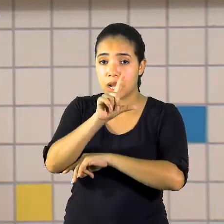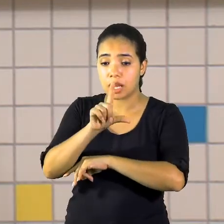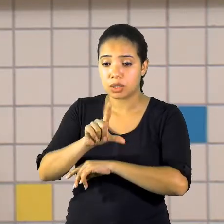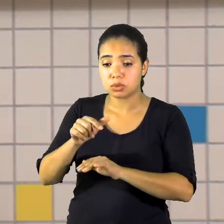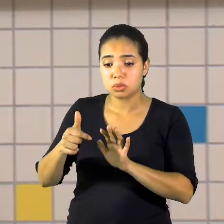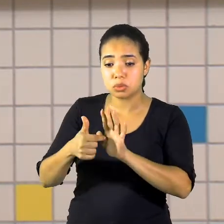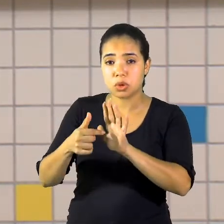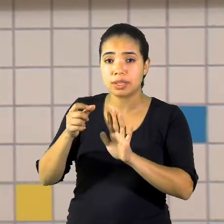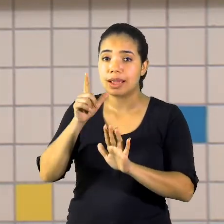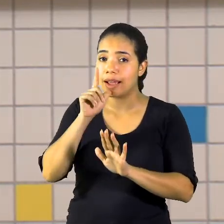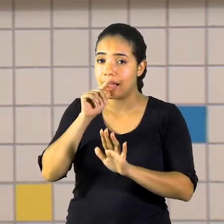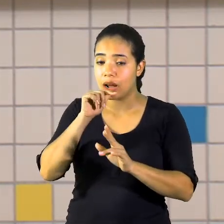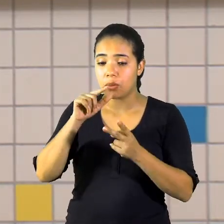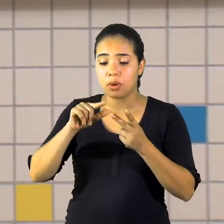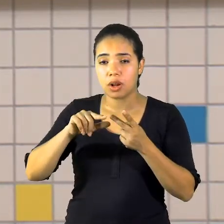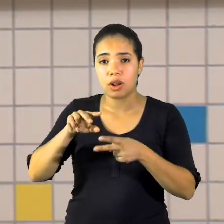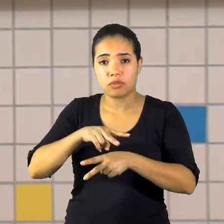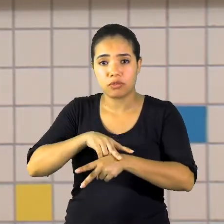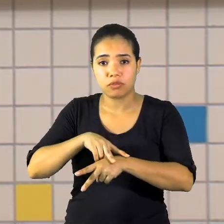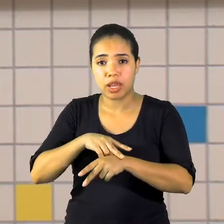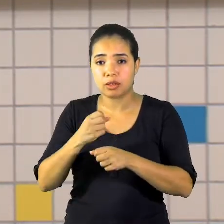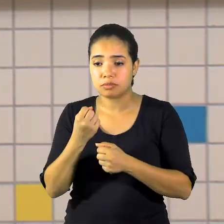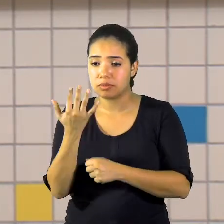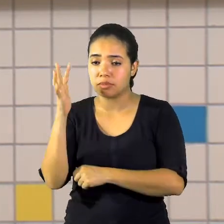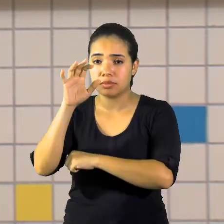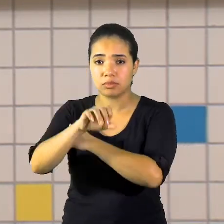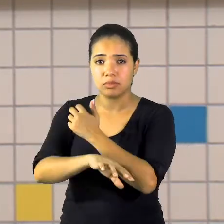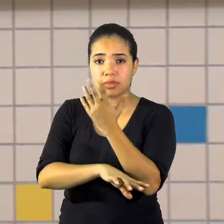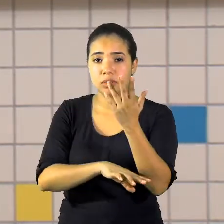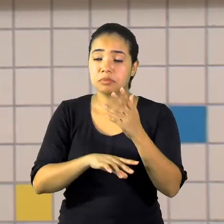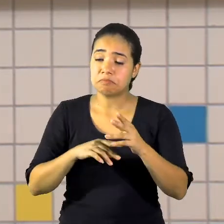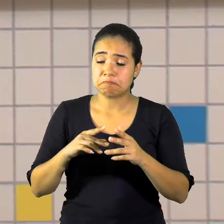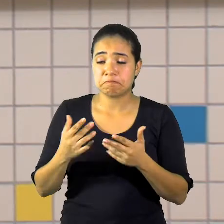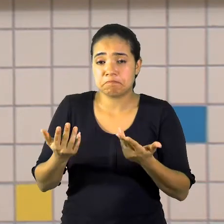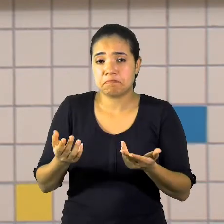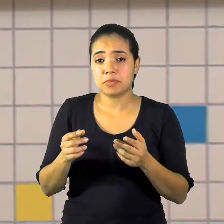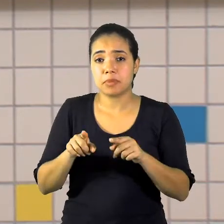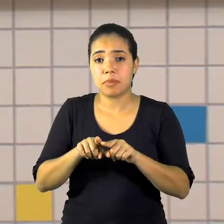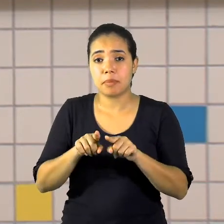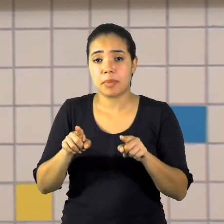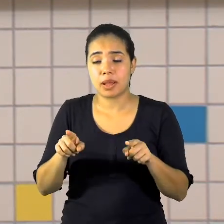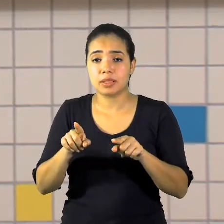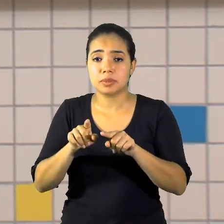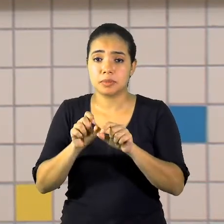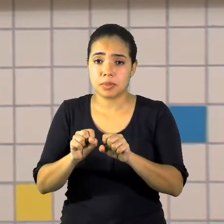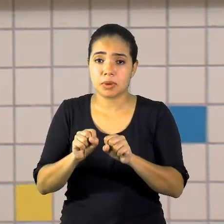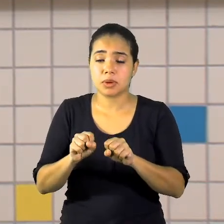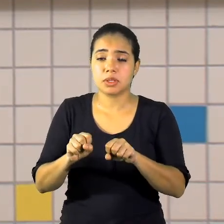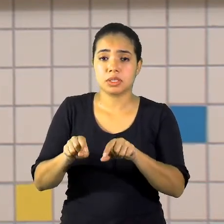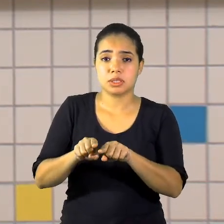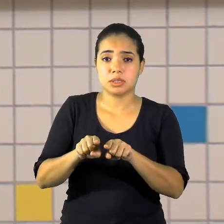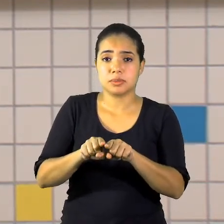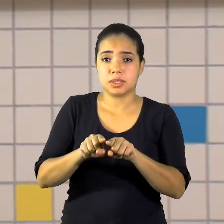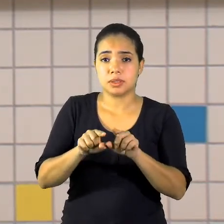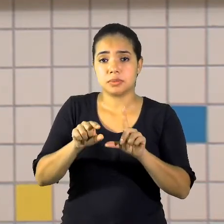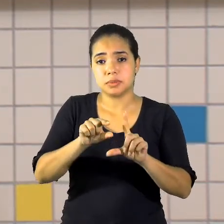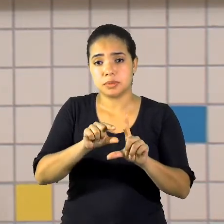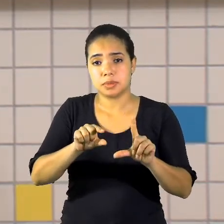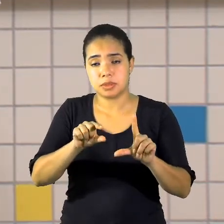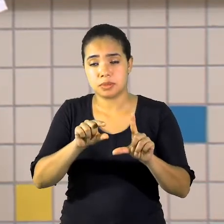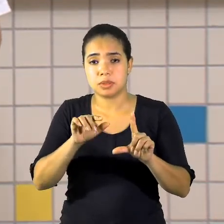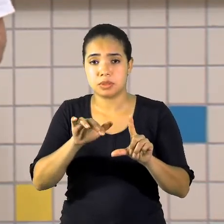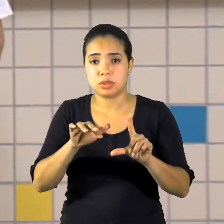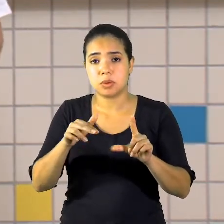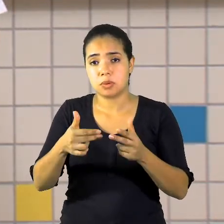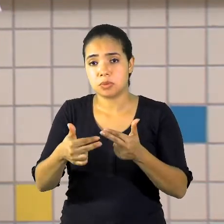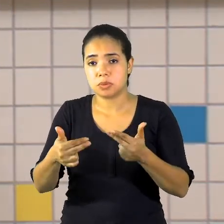água, de verde representa plantação, mas eu também posso ter nessa definição, nessa legenda, várias